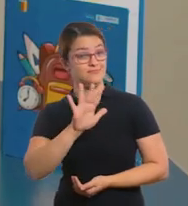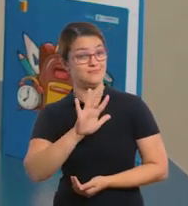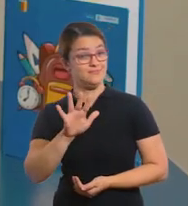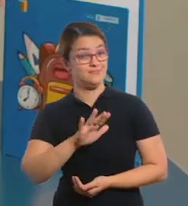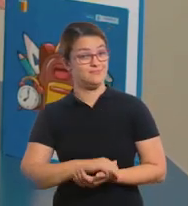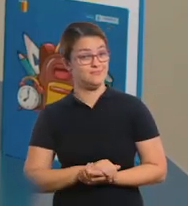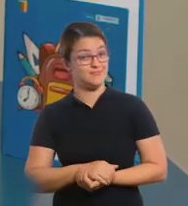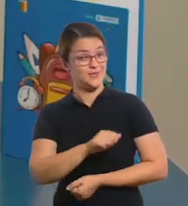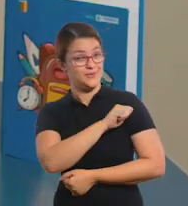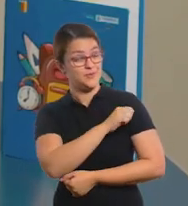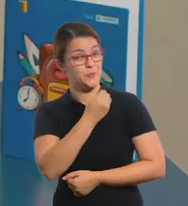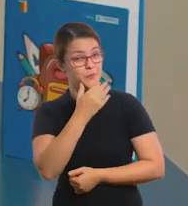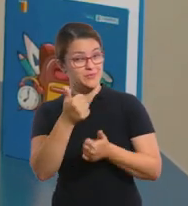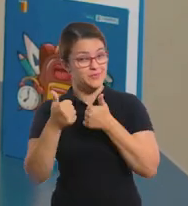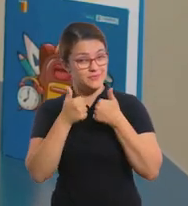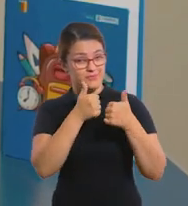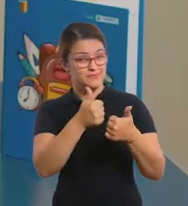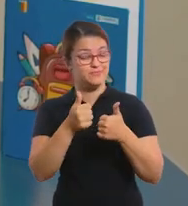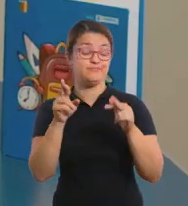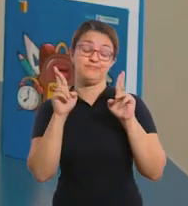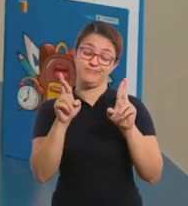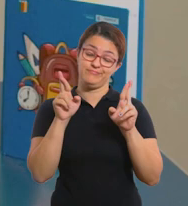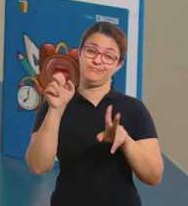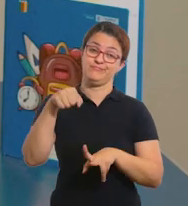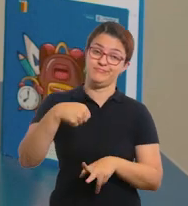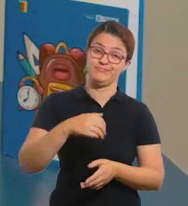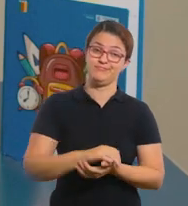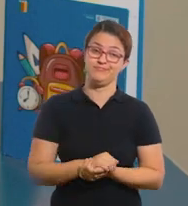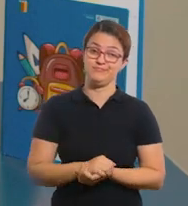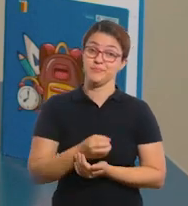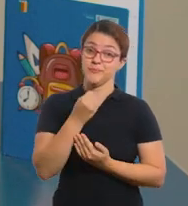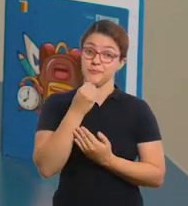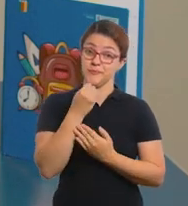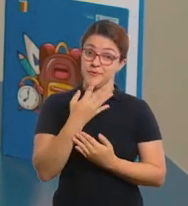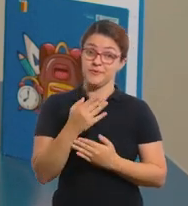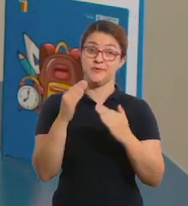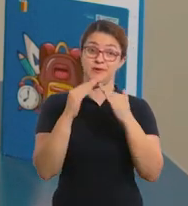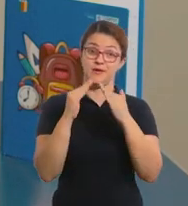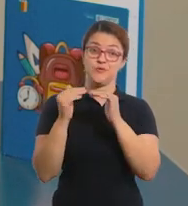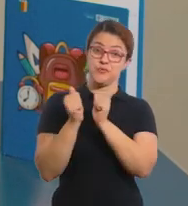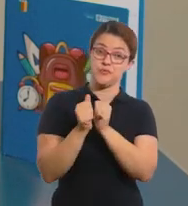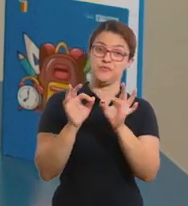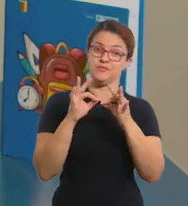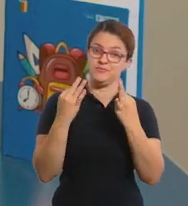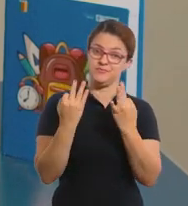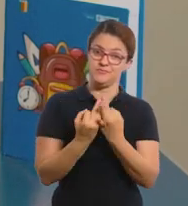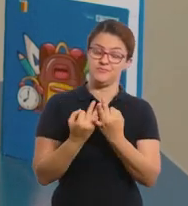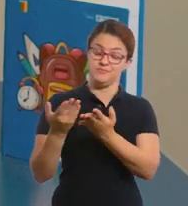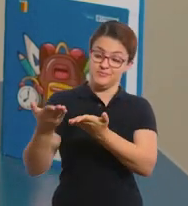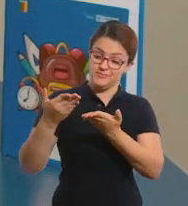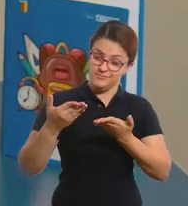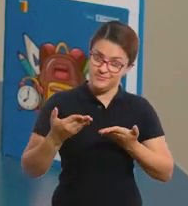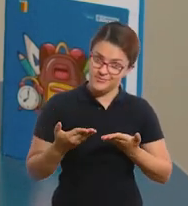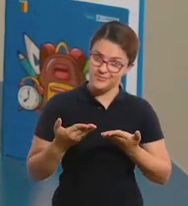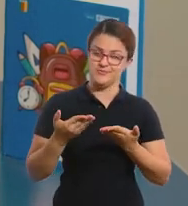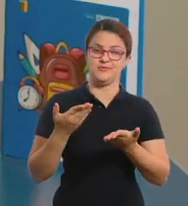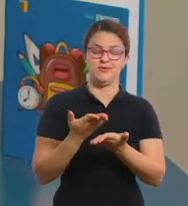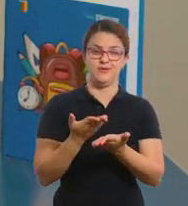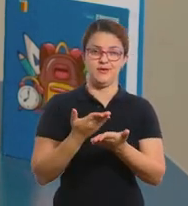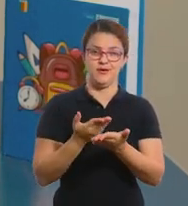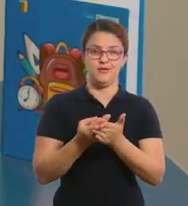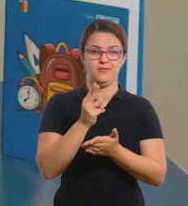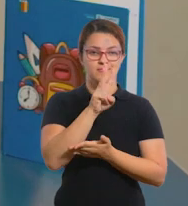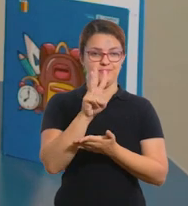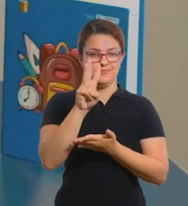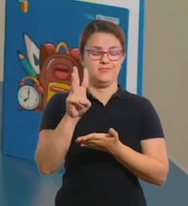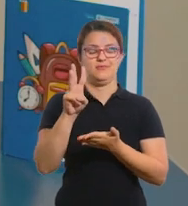olá queridos e queridas alunas tudo bem com vocês espero que sim que estejam bem em casa com suas famílias sejam bem-vindos a